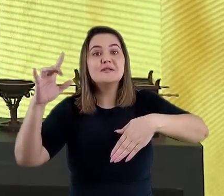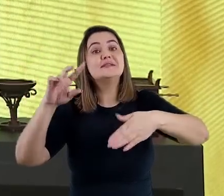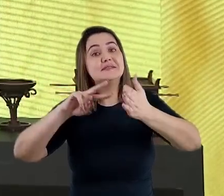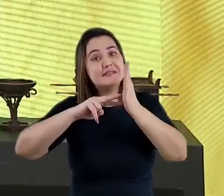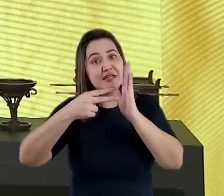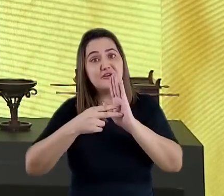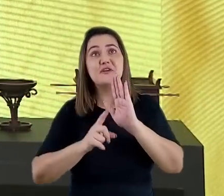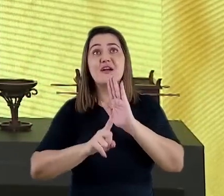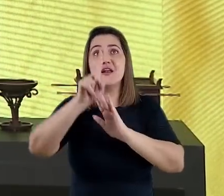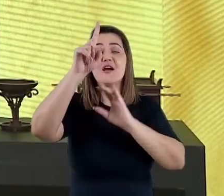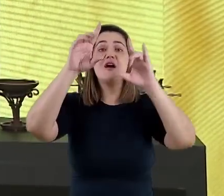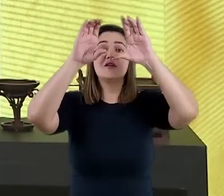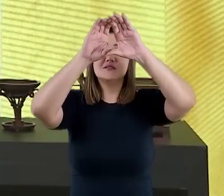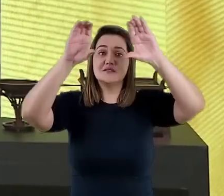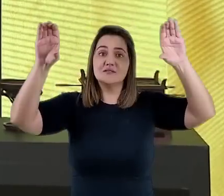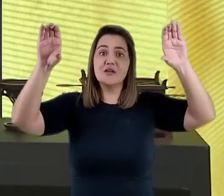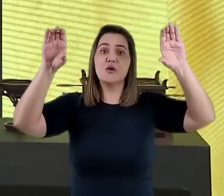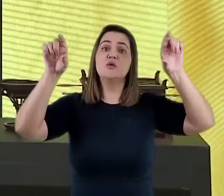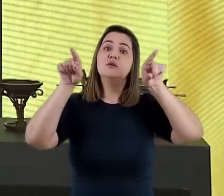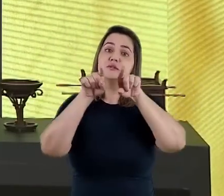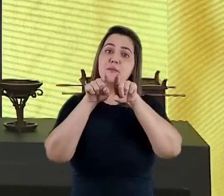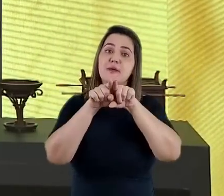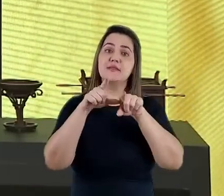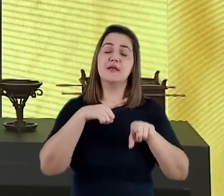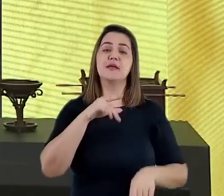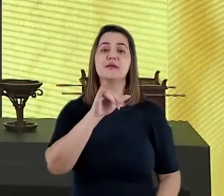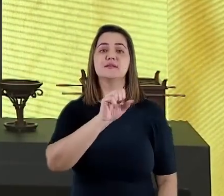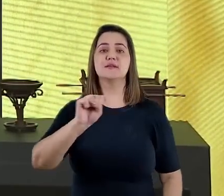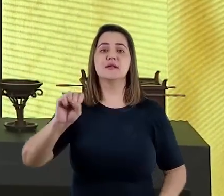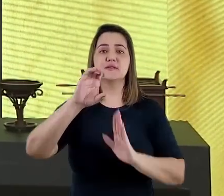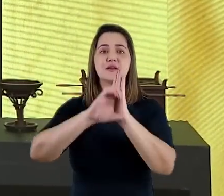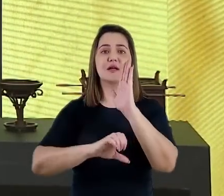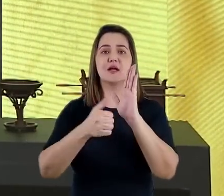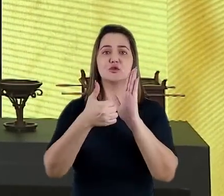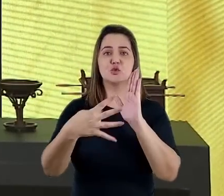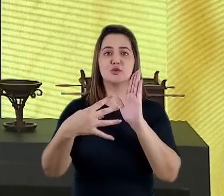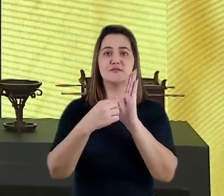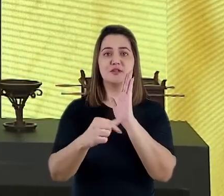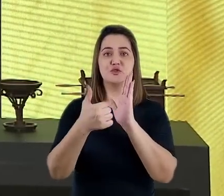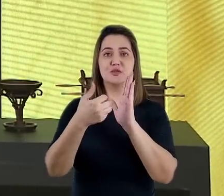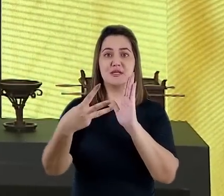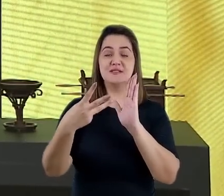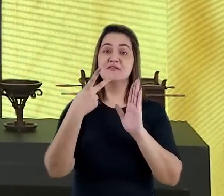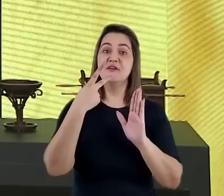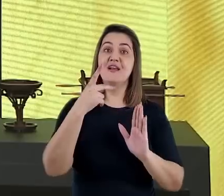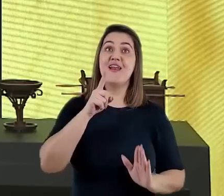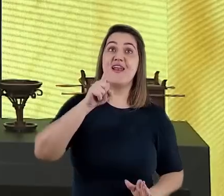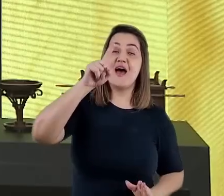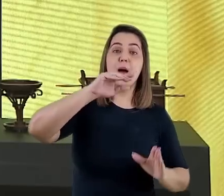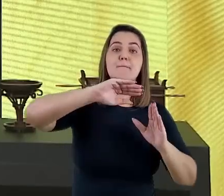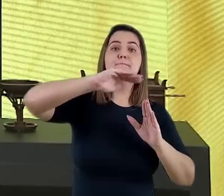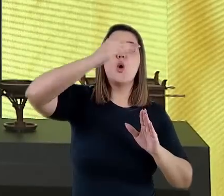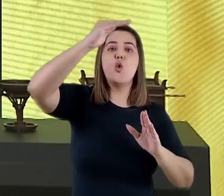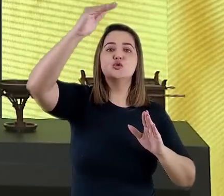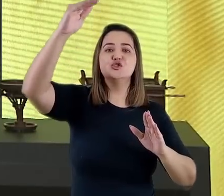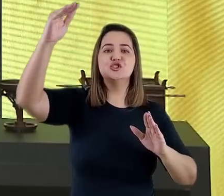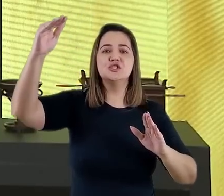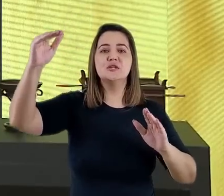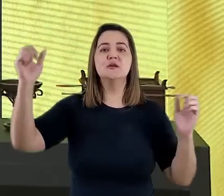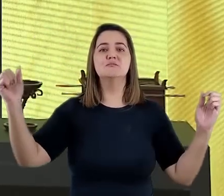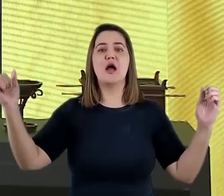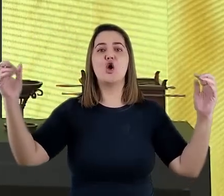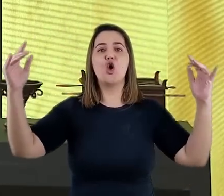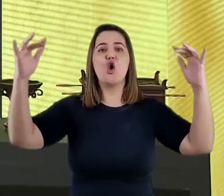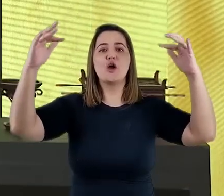representa o santuário celestial, que é chamado em Isaías 14, verso 13, de o Monte da